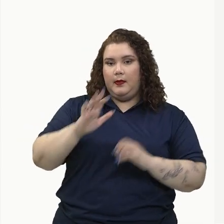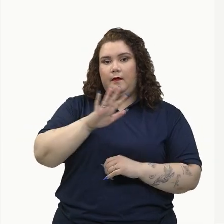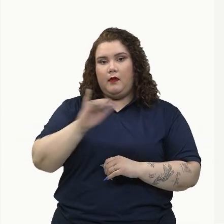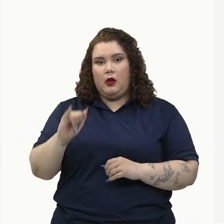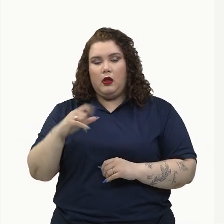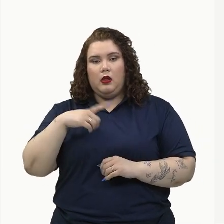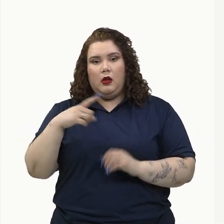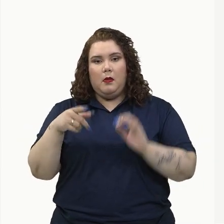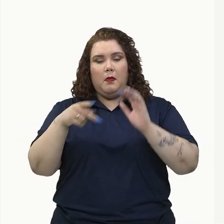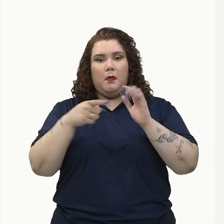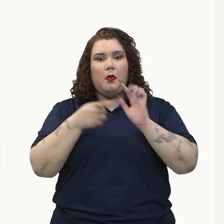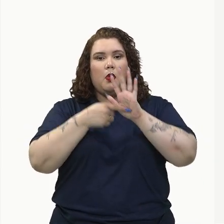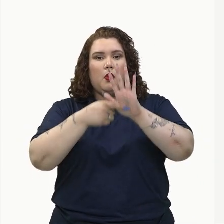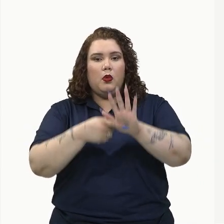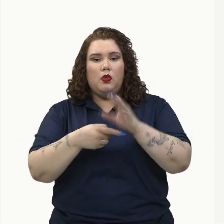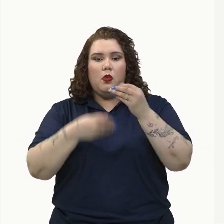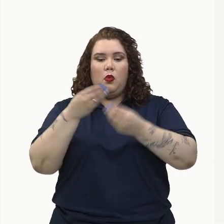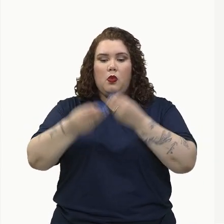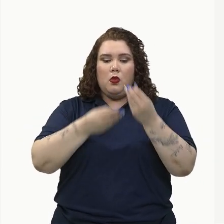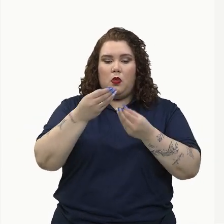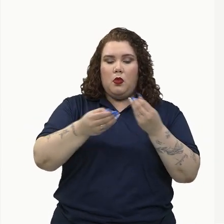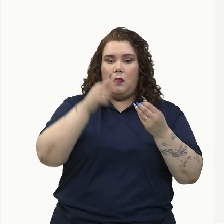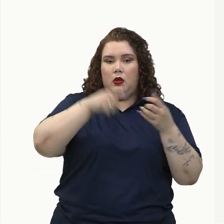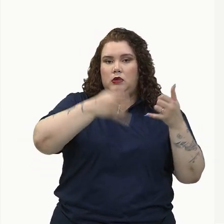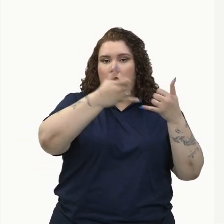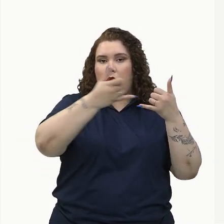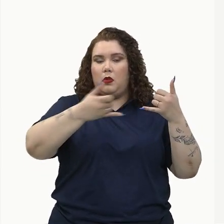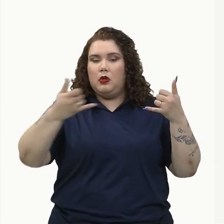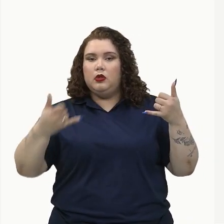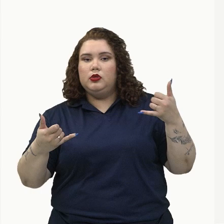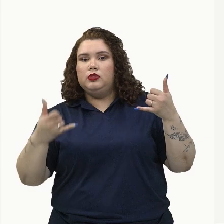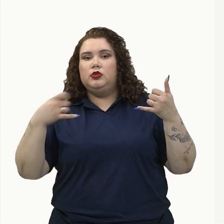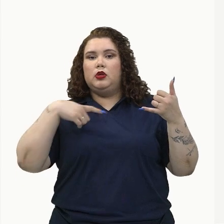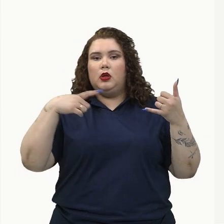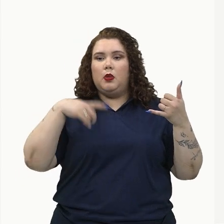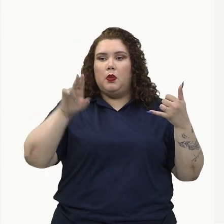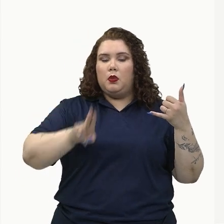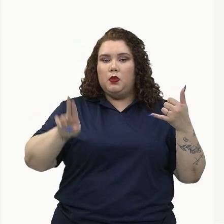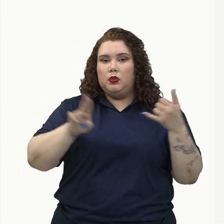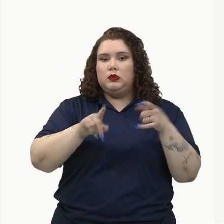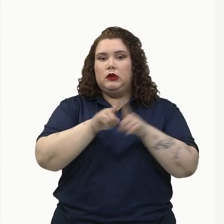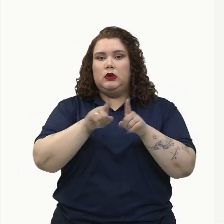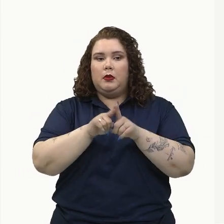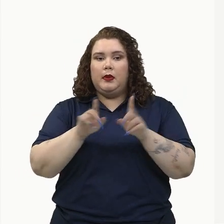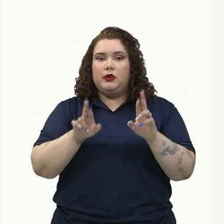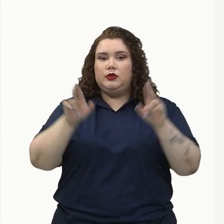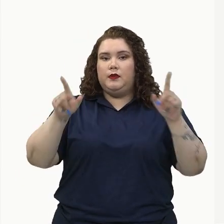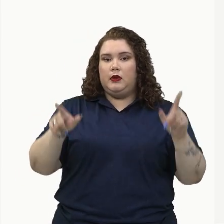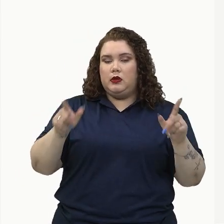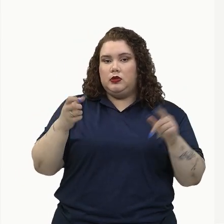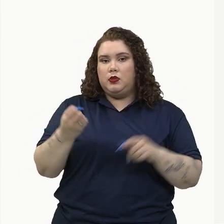aí, mostrando como é o comportamento da corrente e como é o comportamento da diferença de potencial.